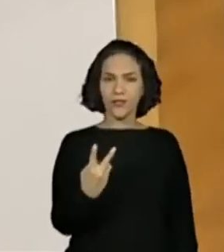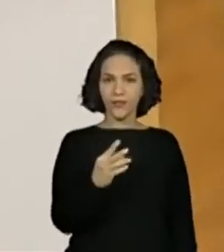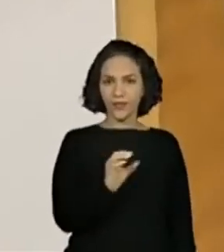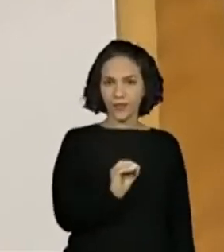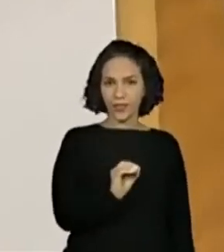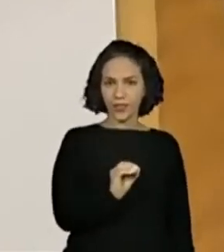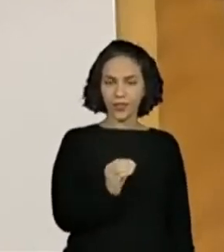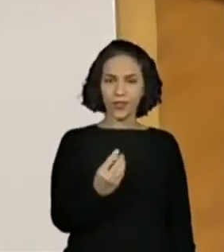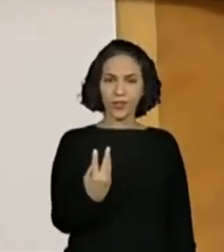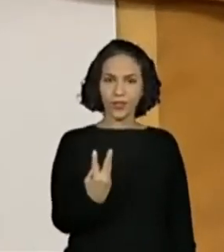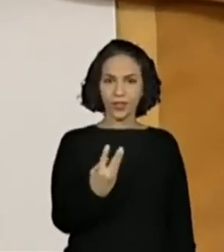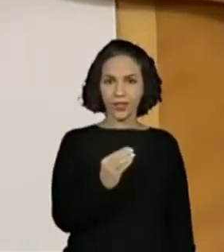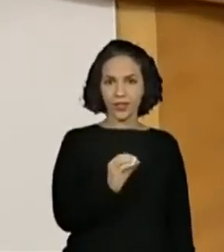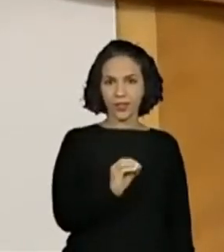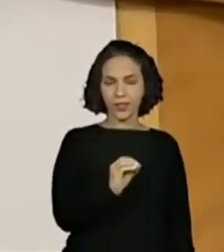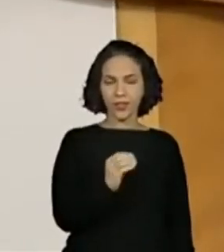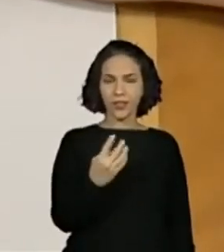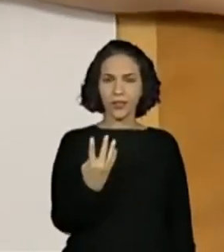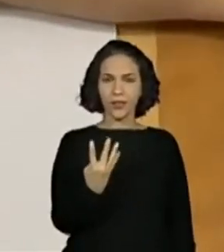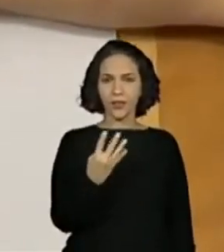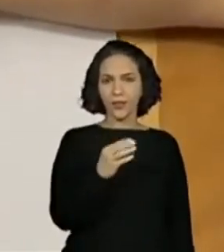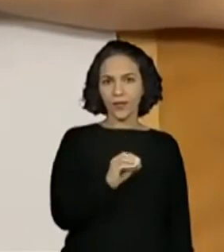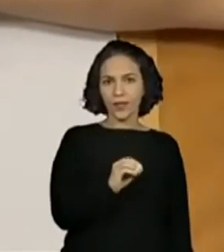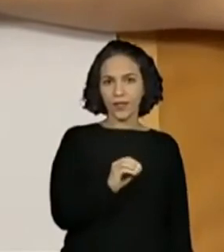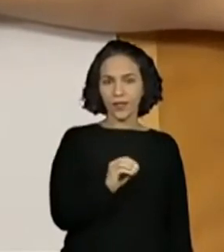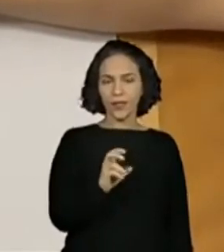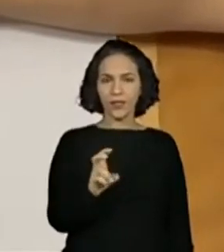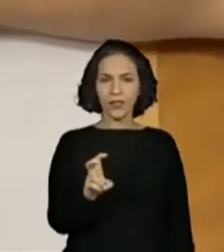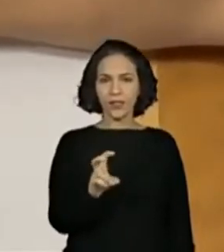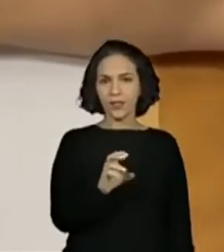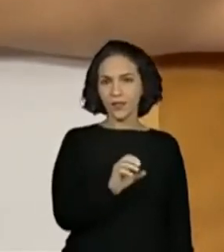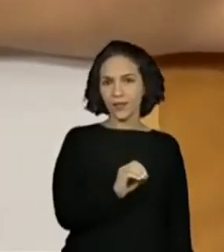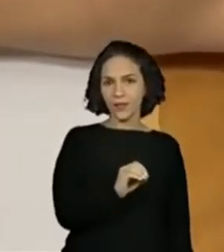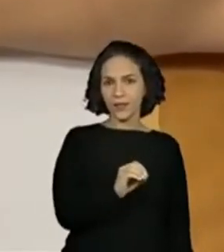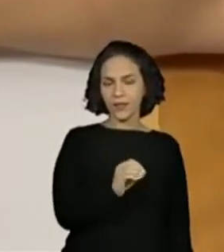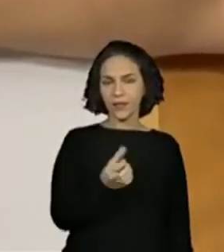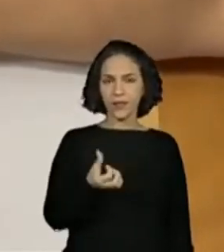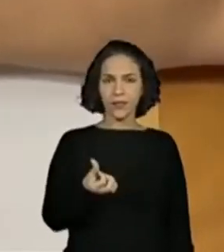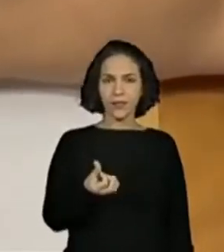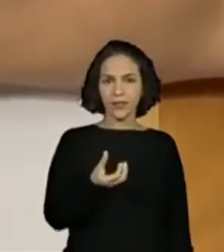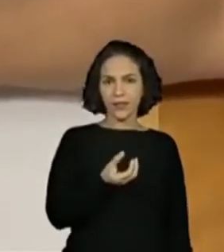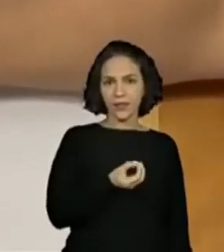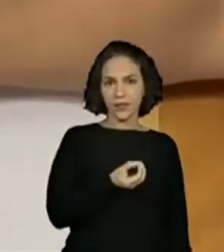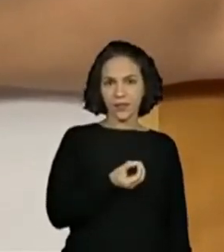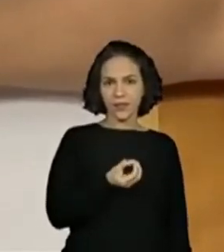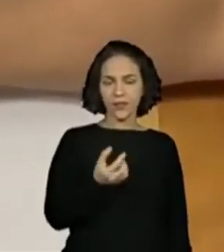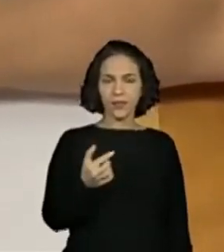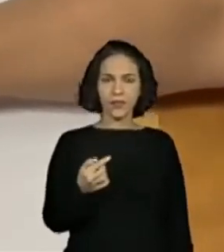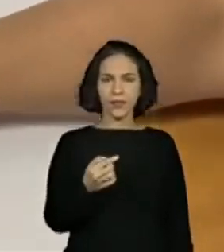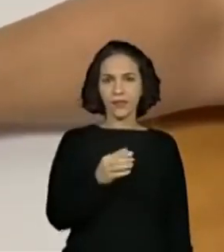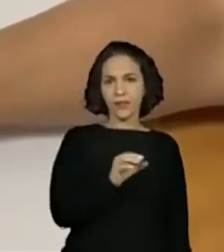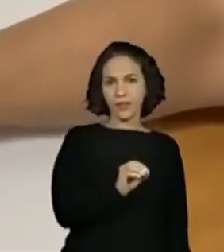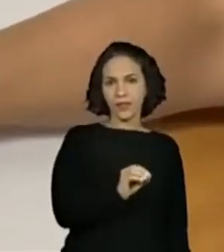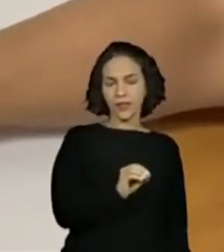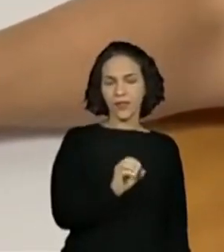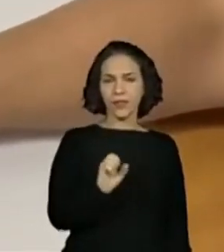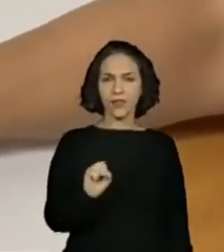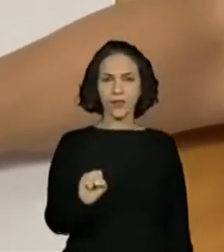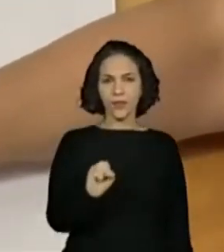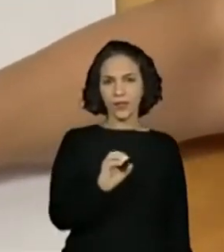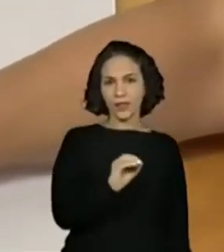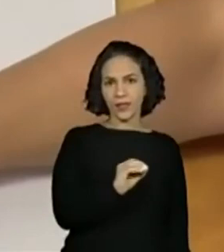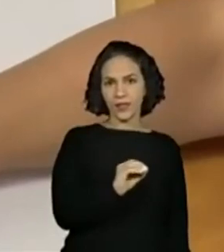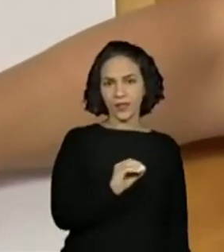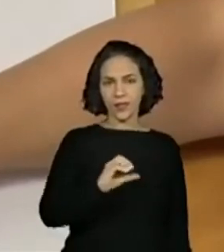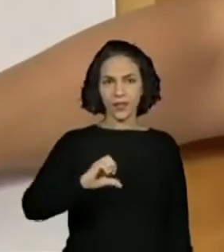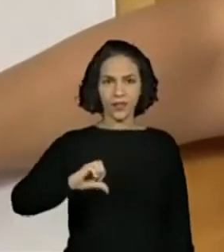20, 30, 40, 50, 60, 70,